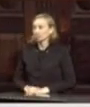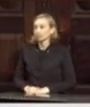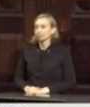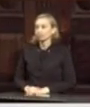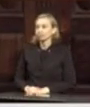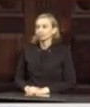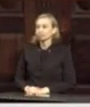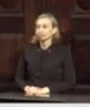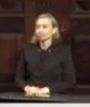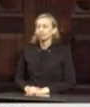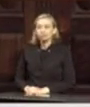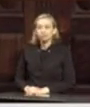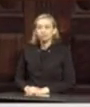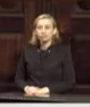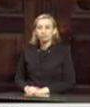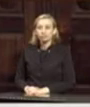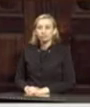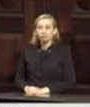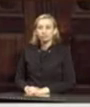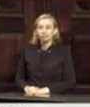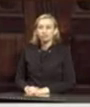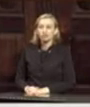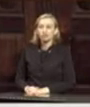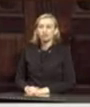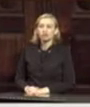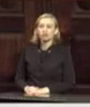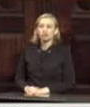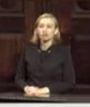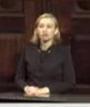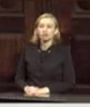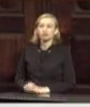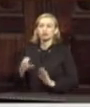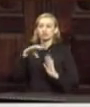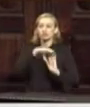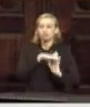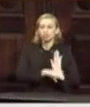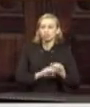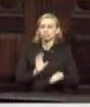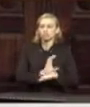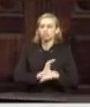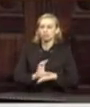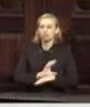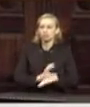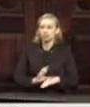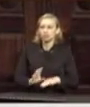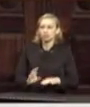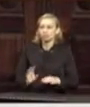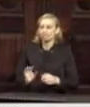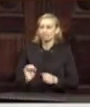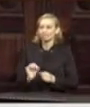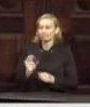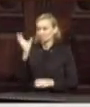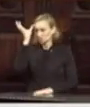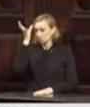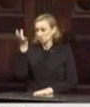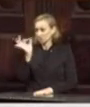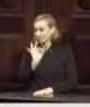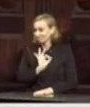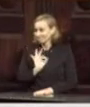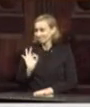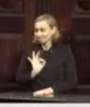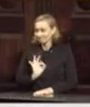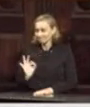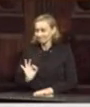votar contra essa PEC, essa emenda constitucional, que não vai resolver nenhum problema